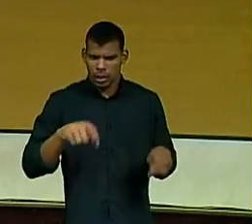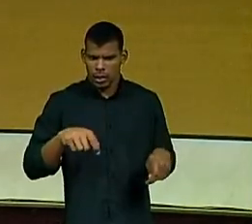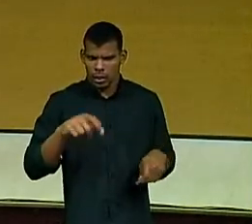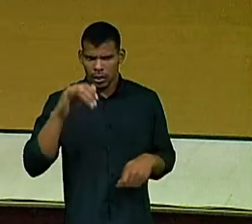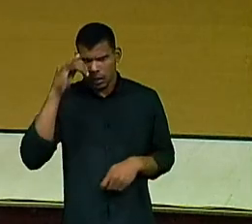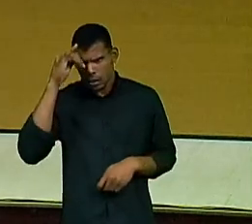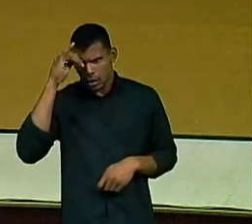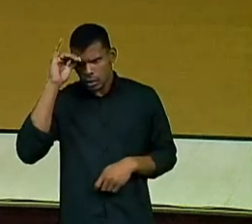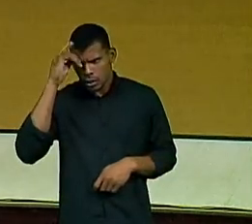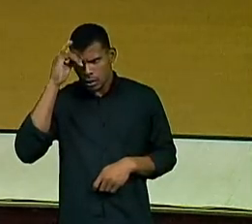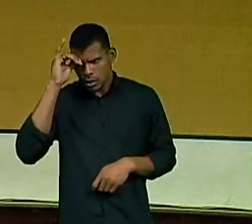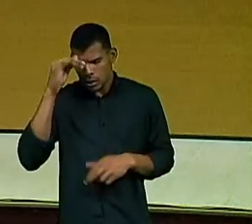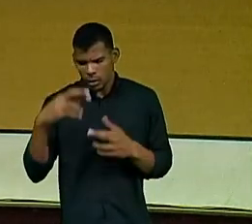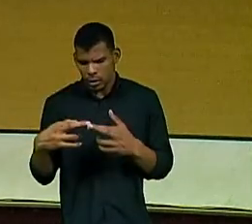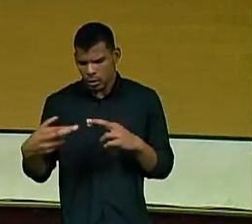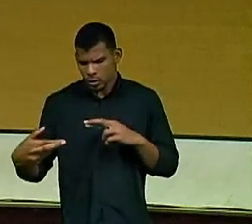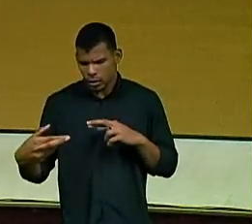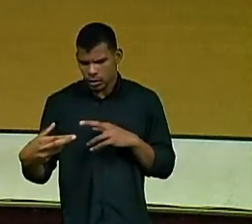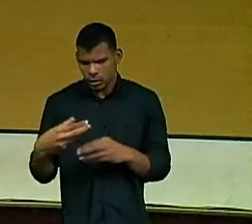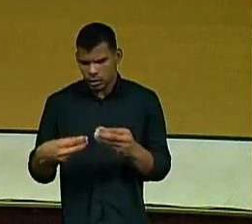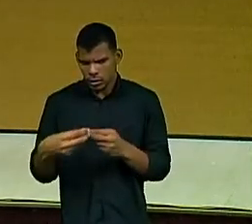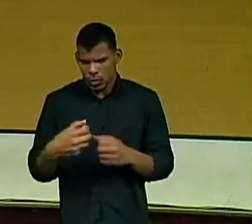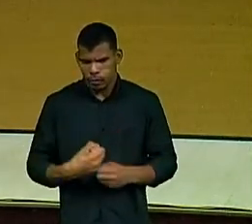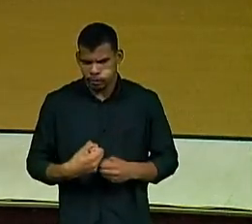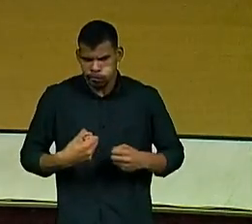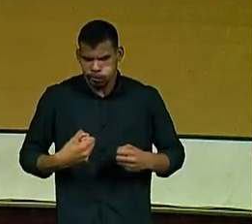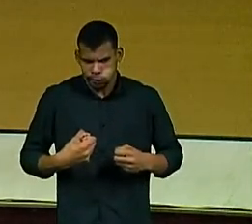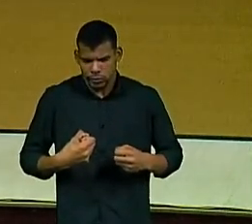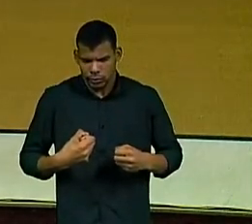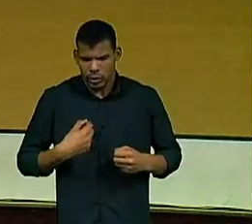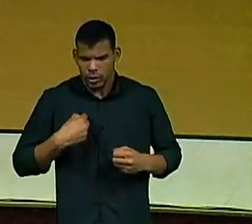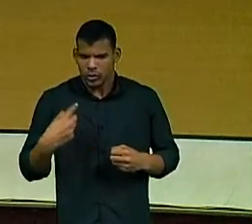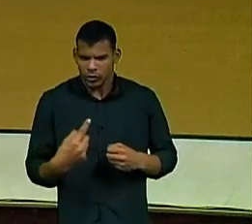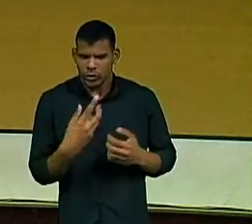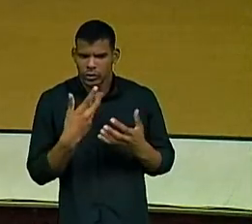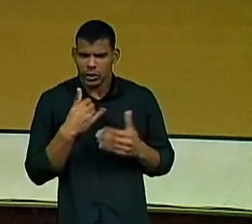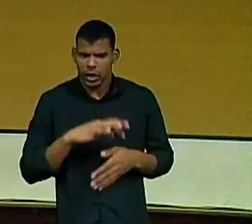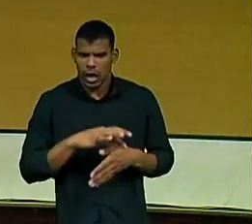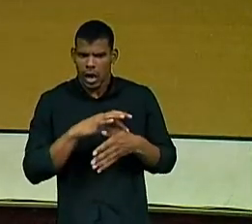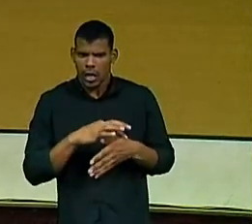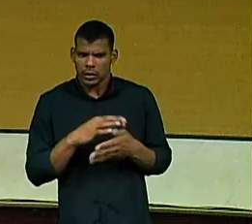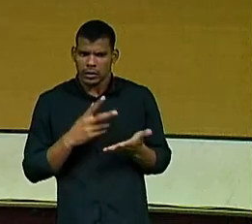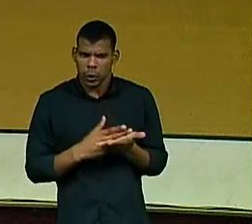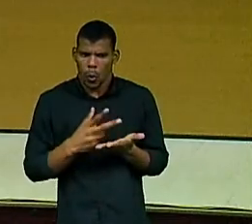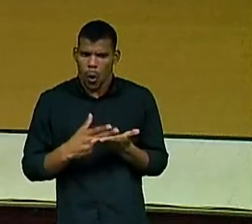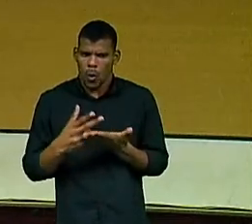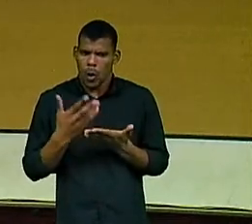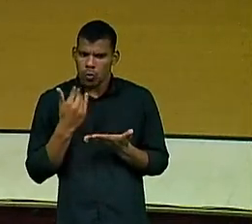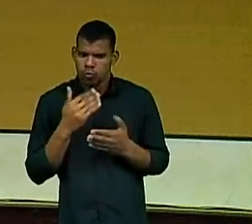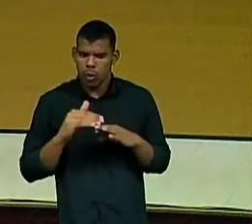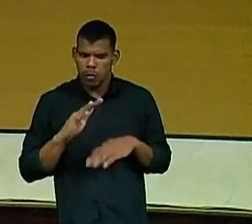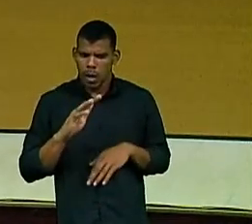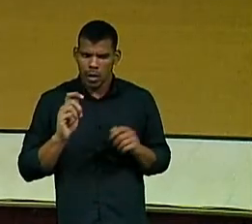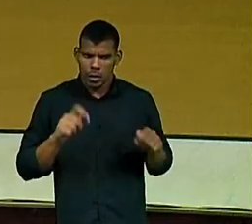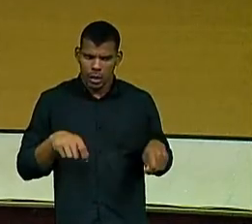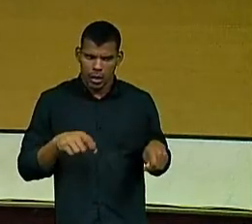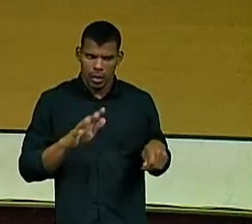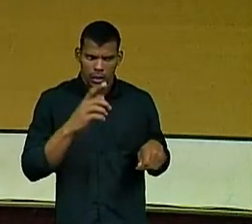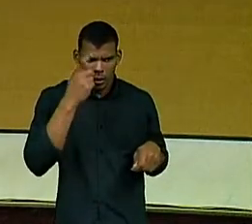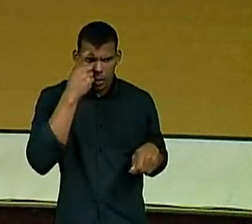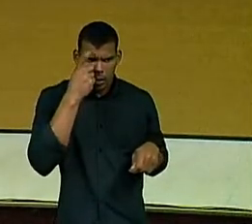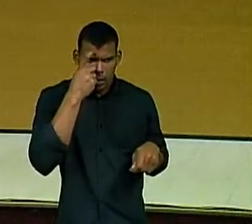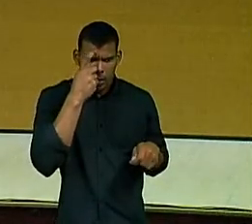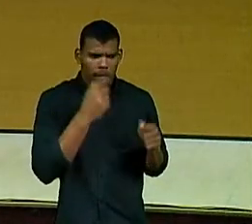produzir mais carne mais músculo e temos então mais carne para corte porque não transferir um gênio para uma